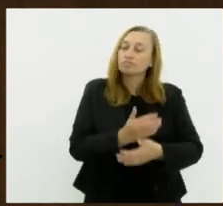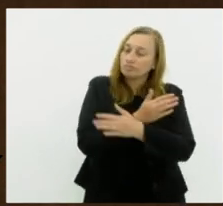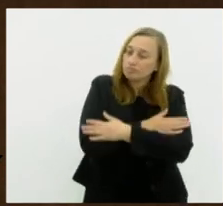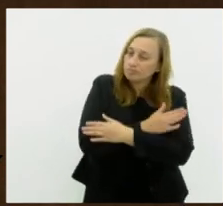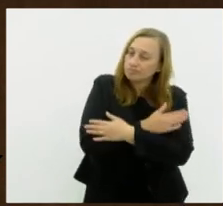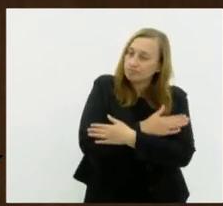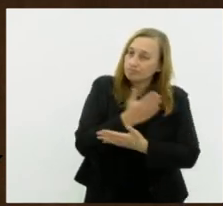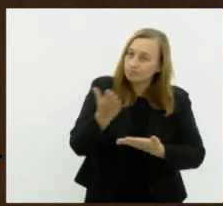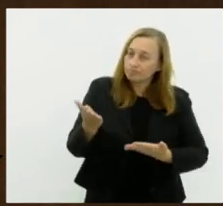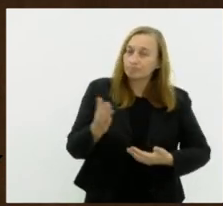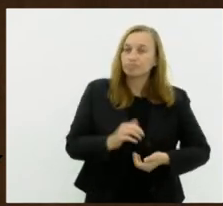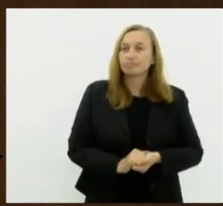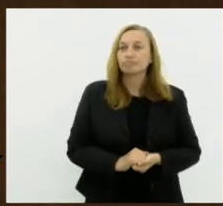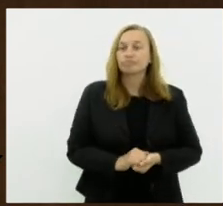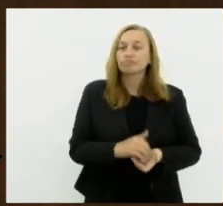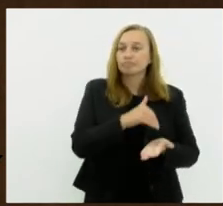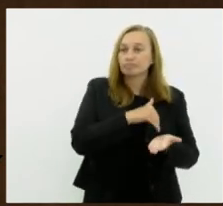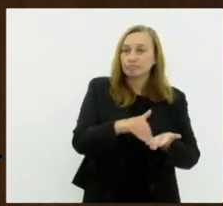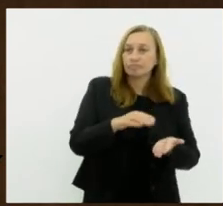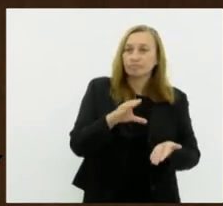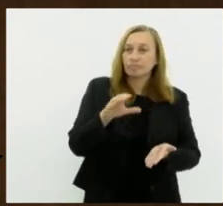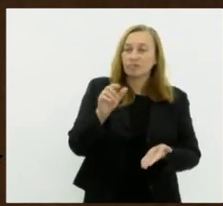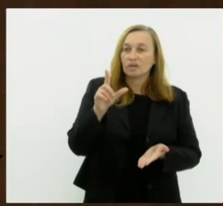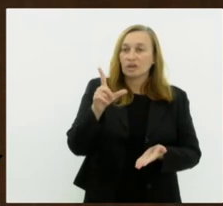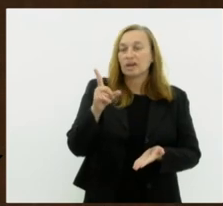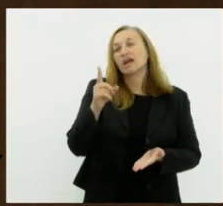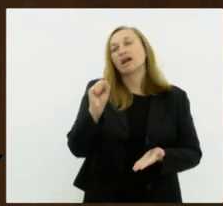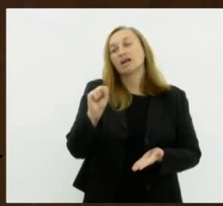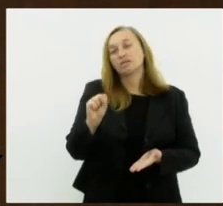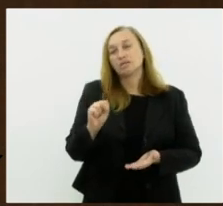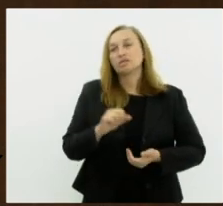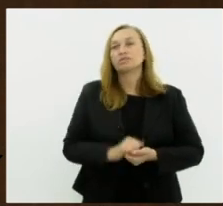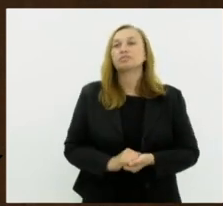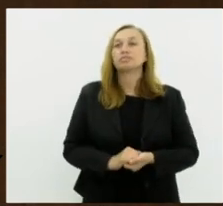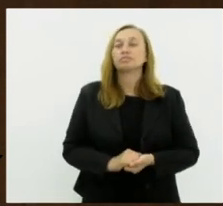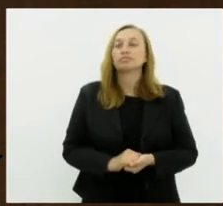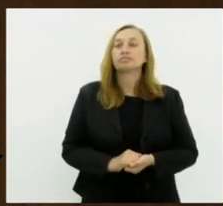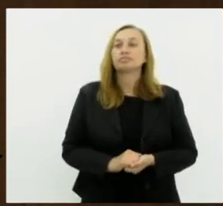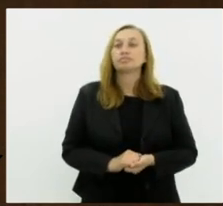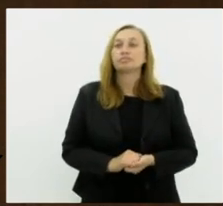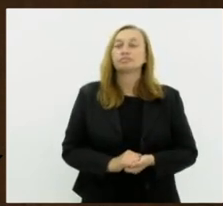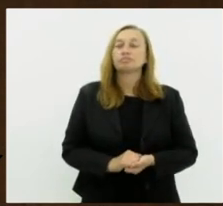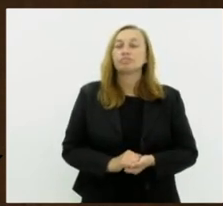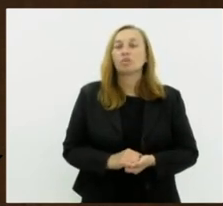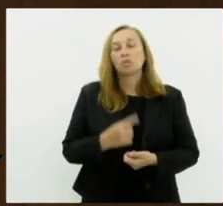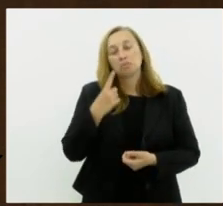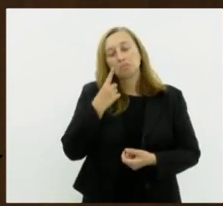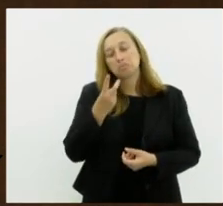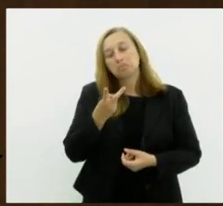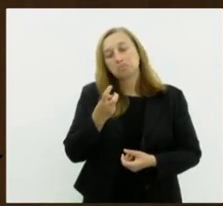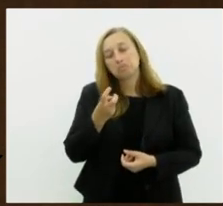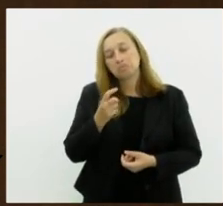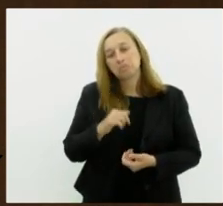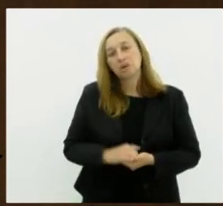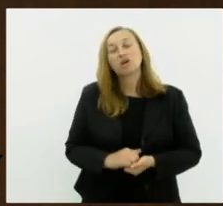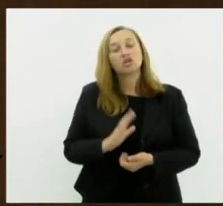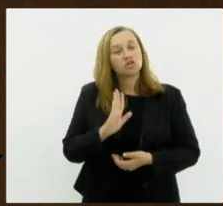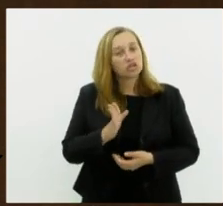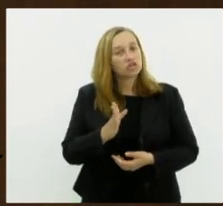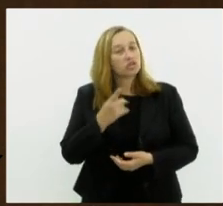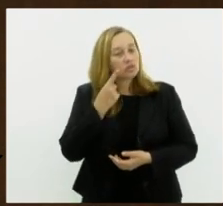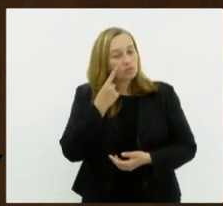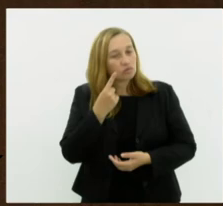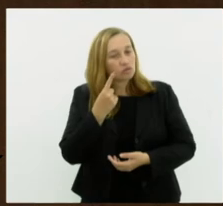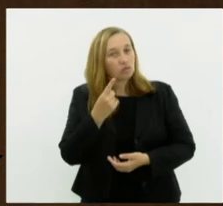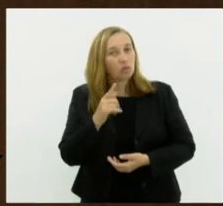abraço ao secretário Carlos Amin. E algo que me chamou a atenção, e eu já tinha observado